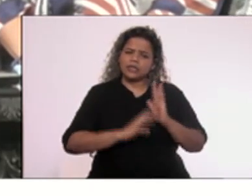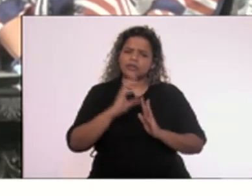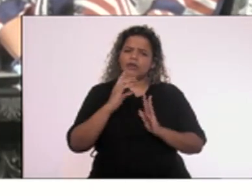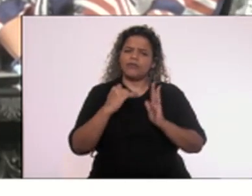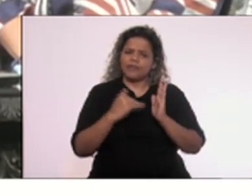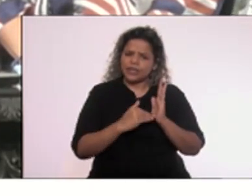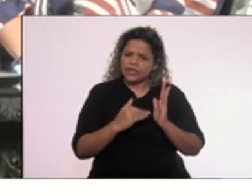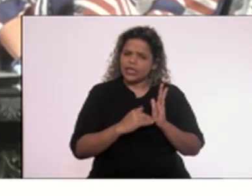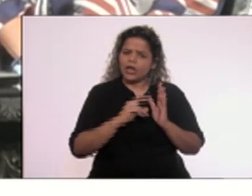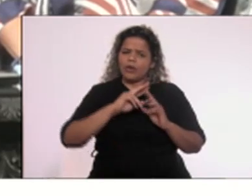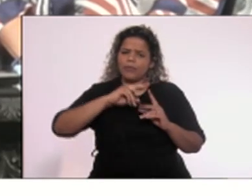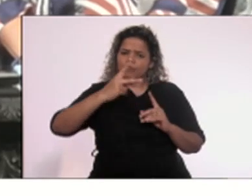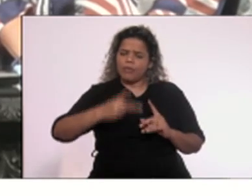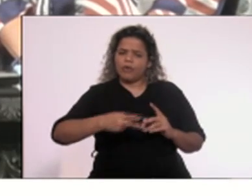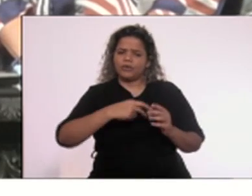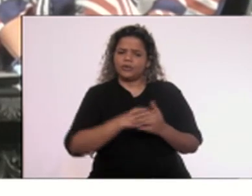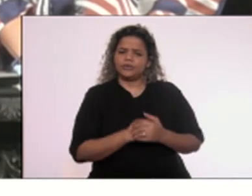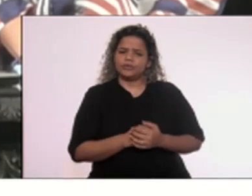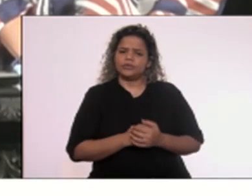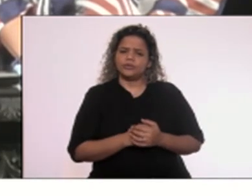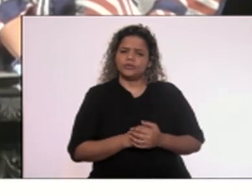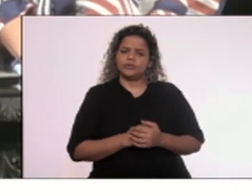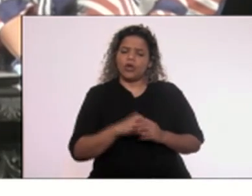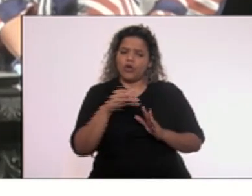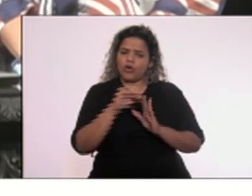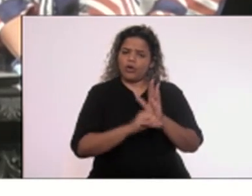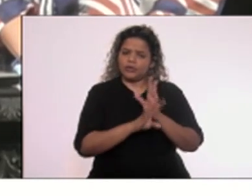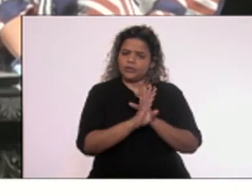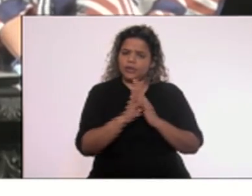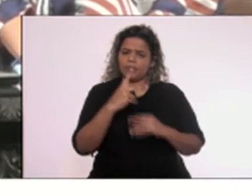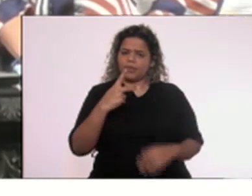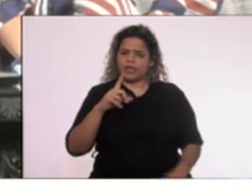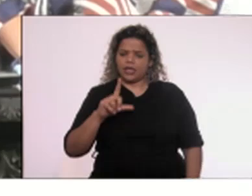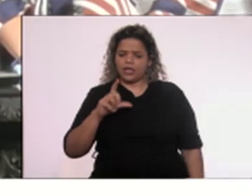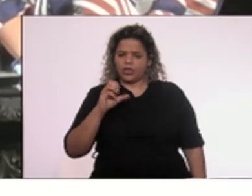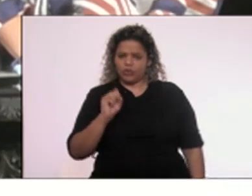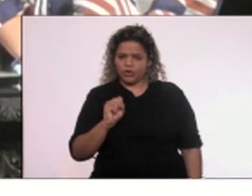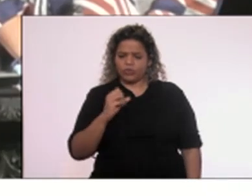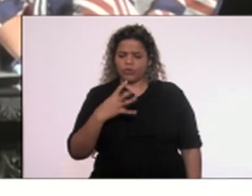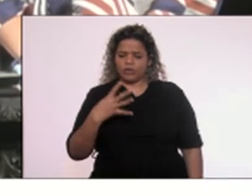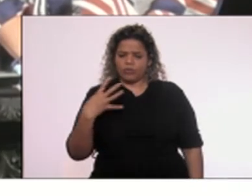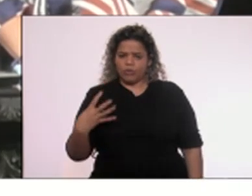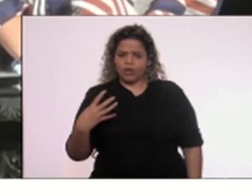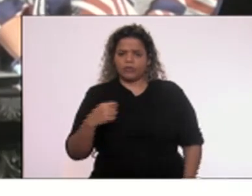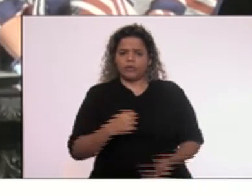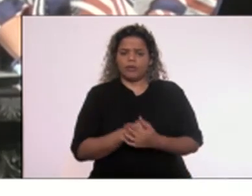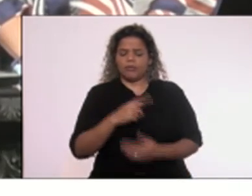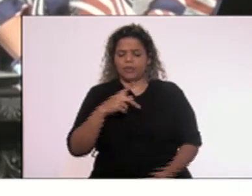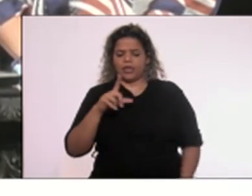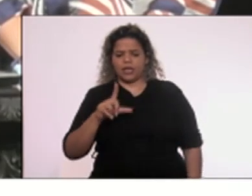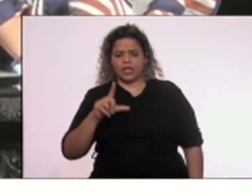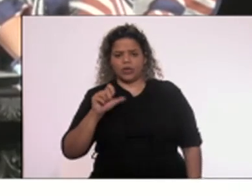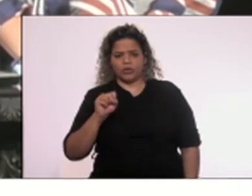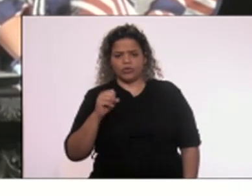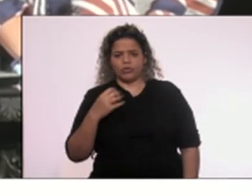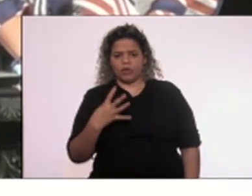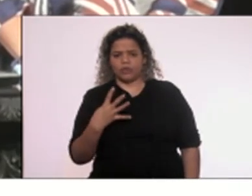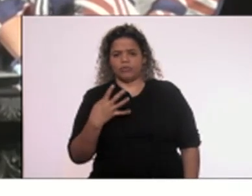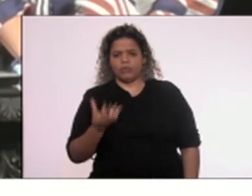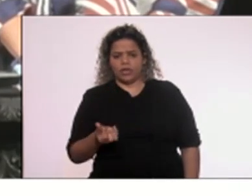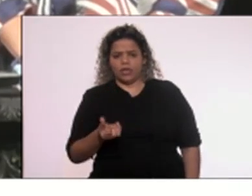final, após a ordem do dia. Então, o PL 844 e o PL 846